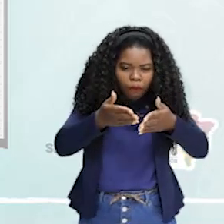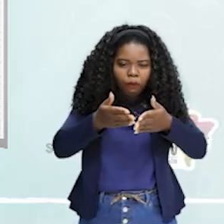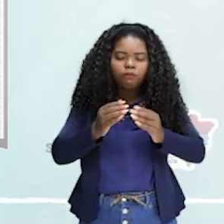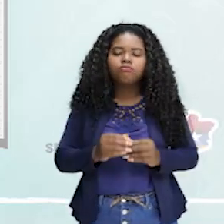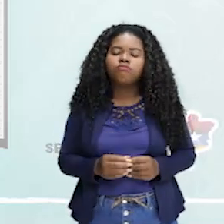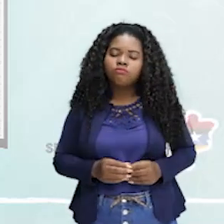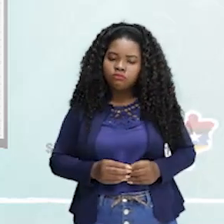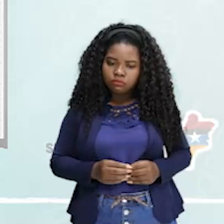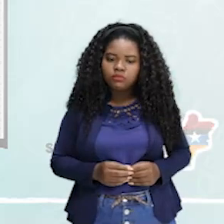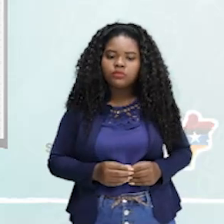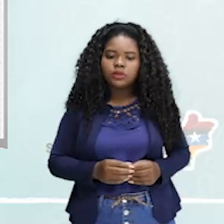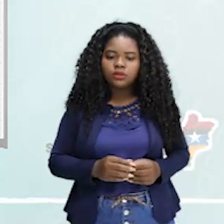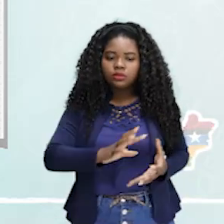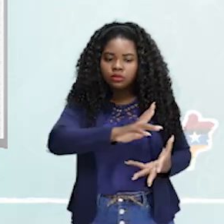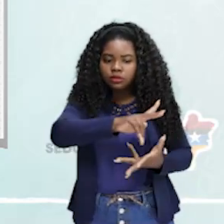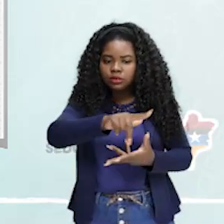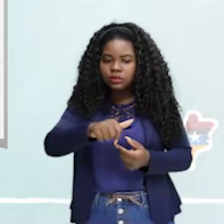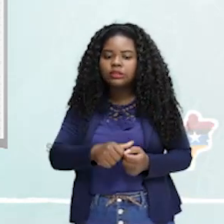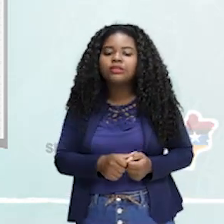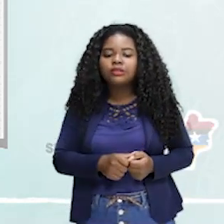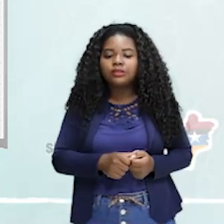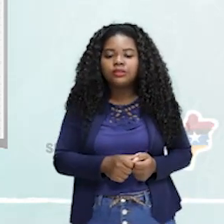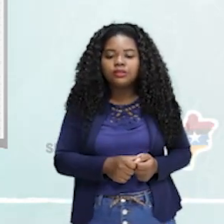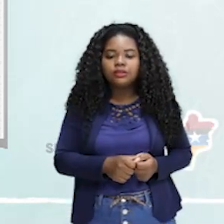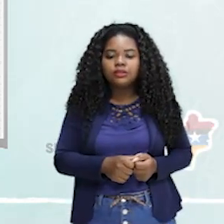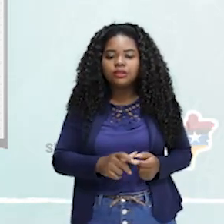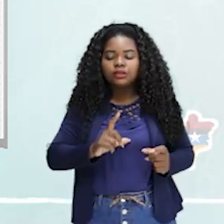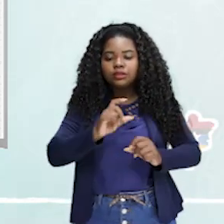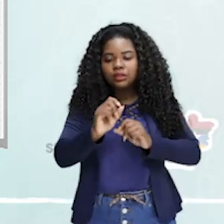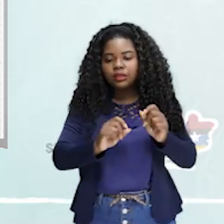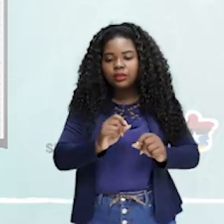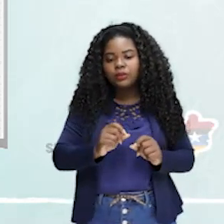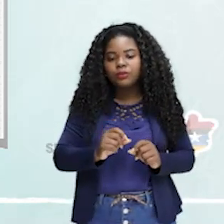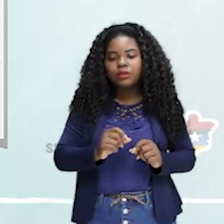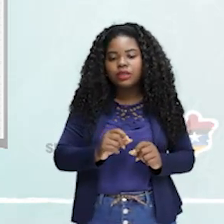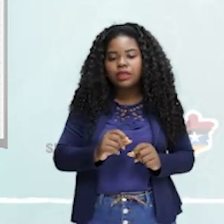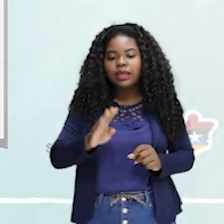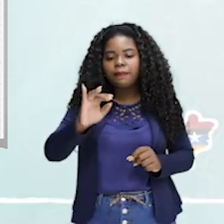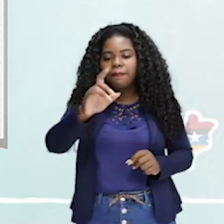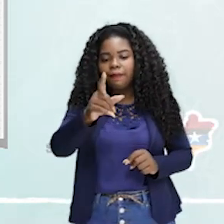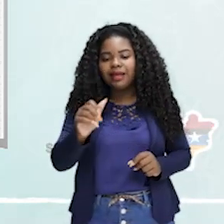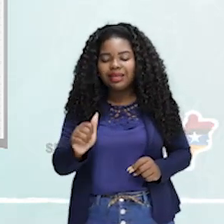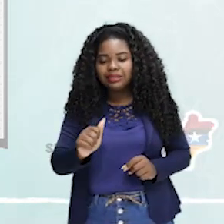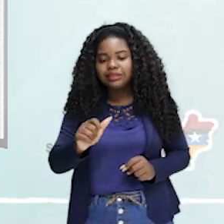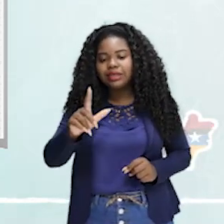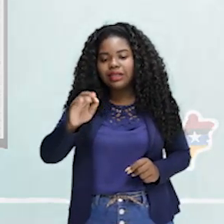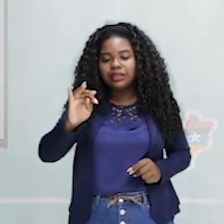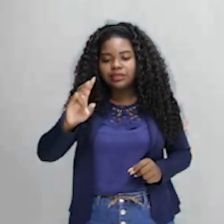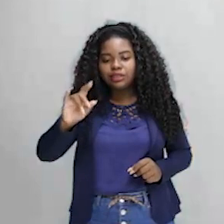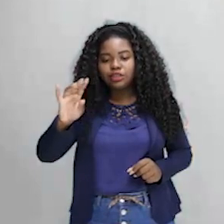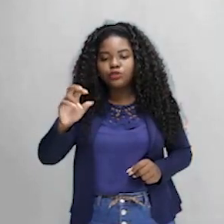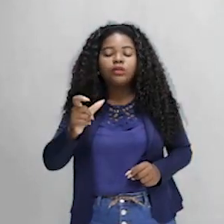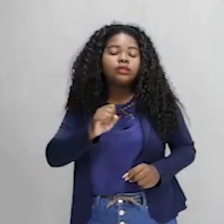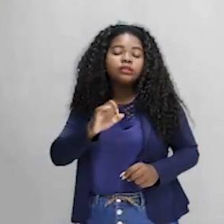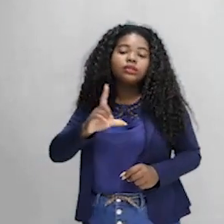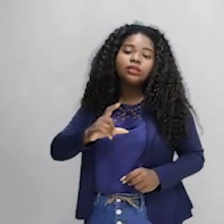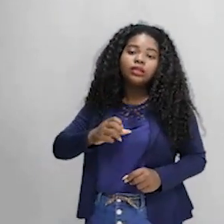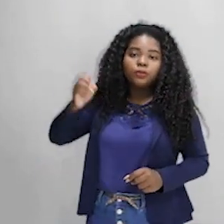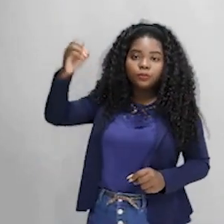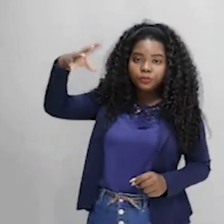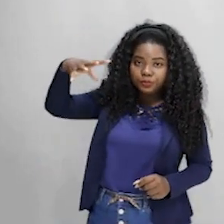baixa latitude, a iluminação ela é constante, ou seja, é mais quente, galera, tá? Se tem luz, é um